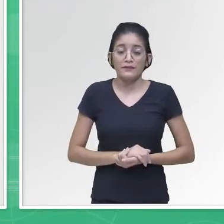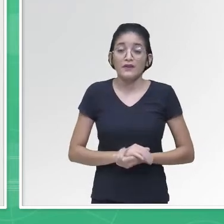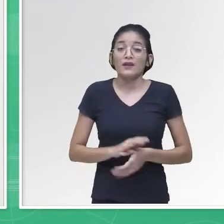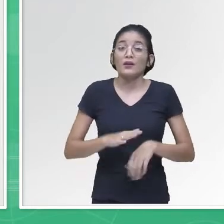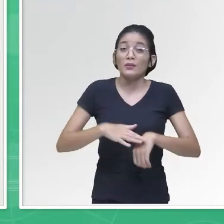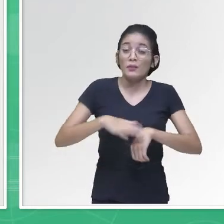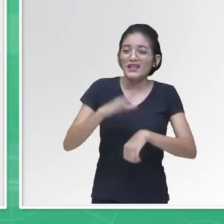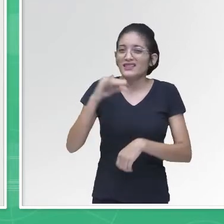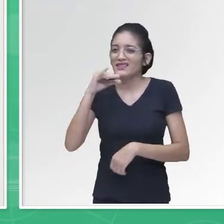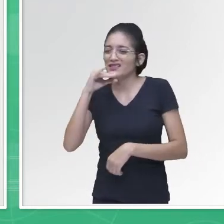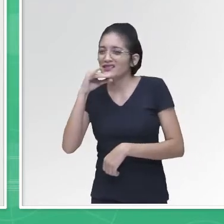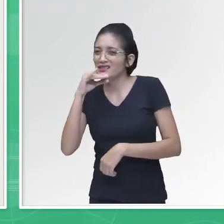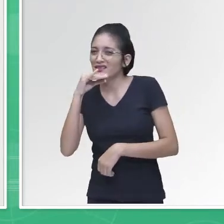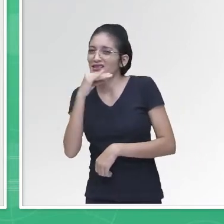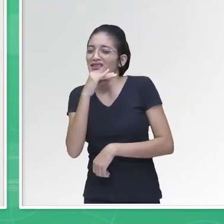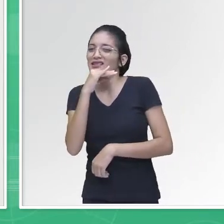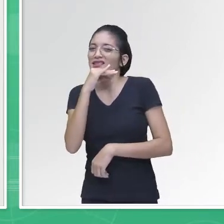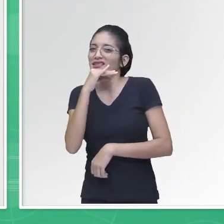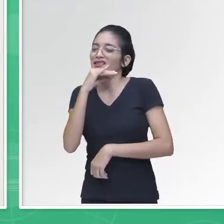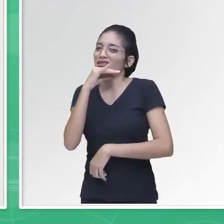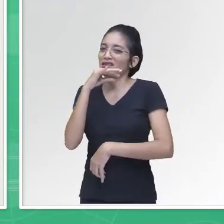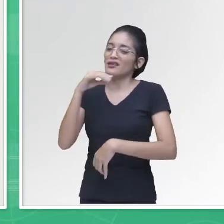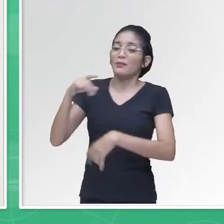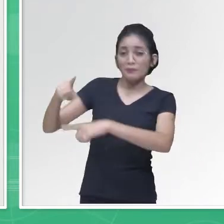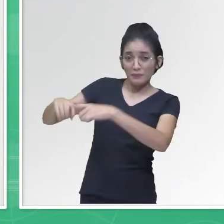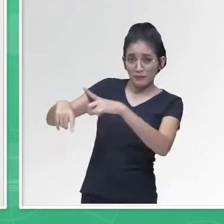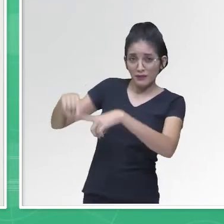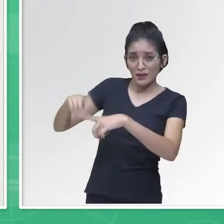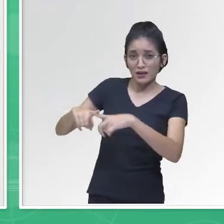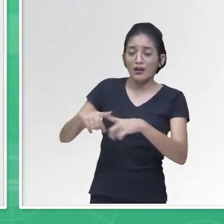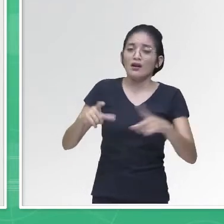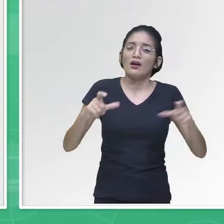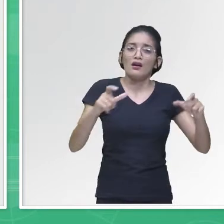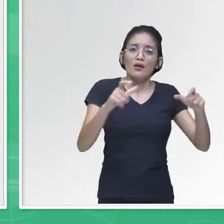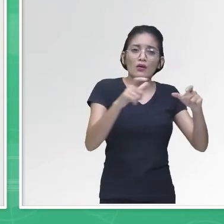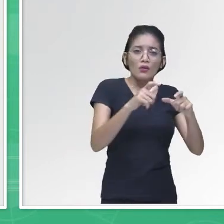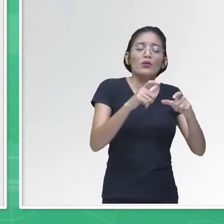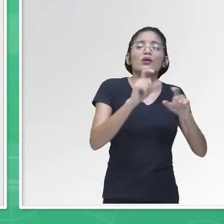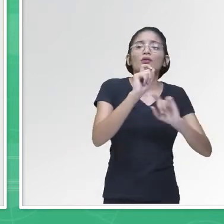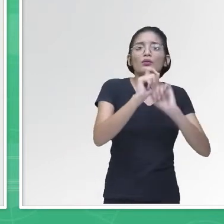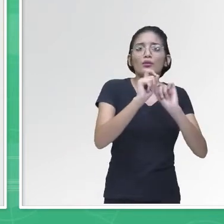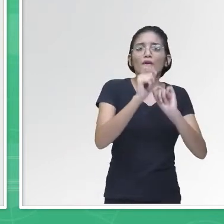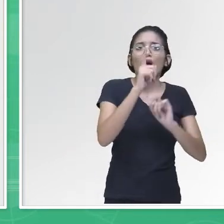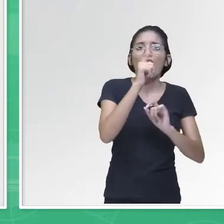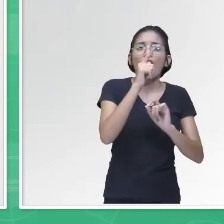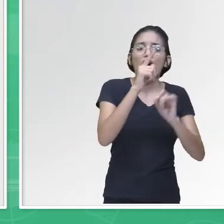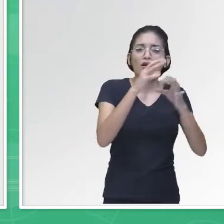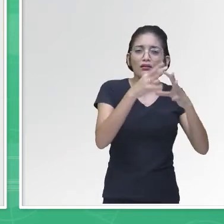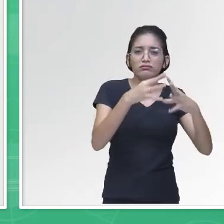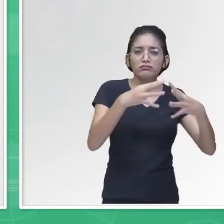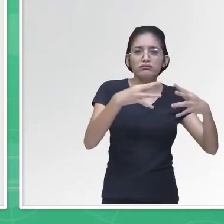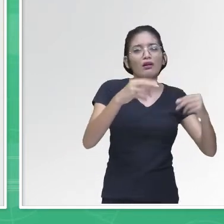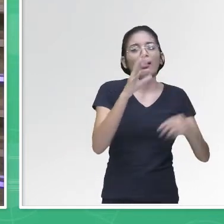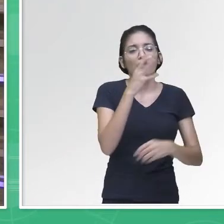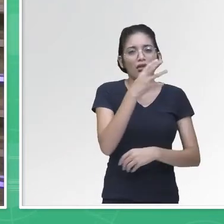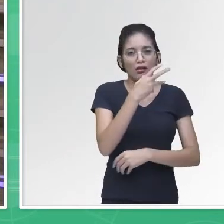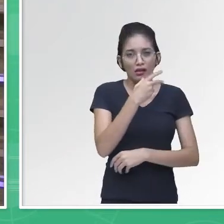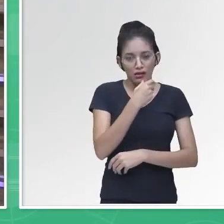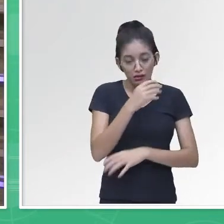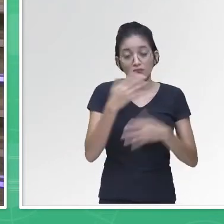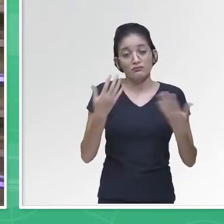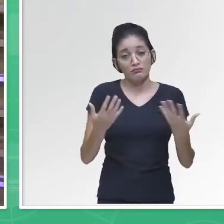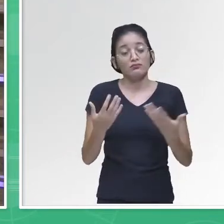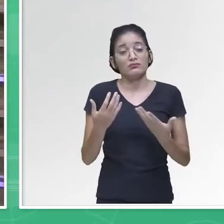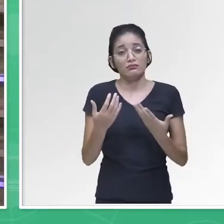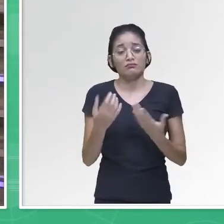mais quente está o solvente, menos o soluto se dissolve. Então, é